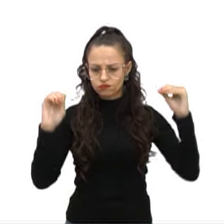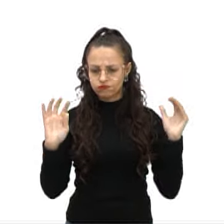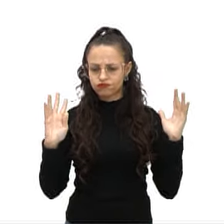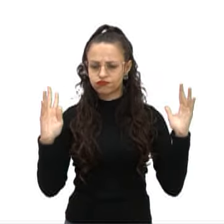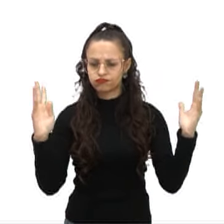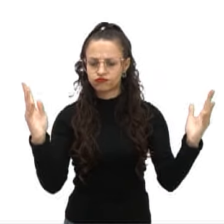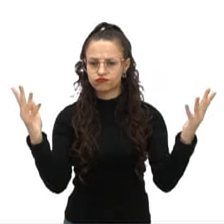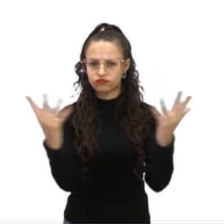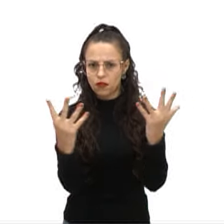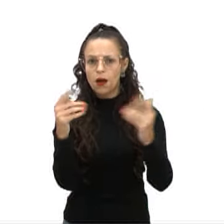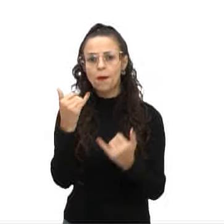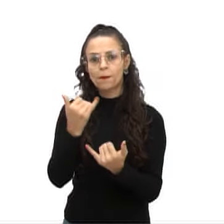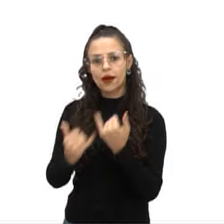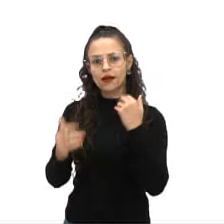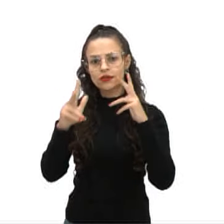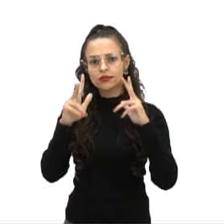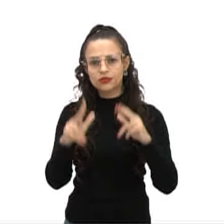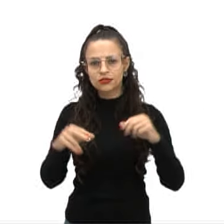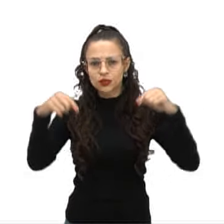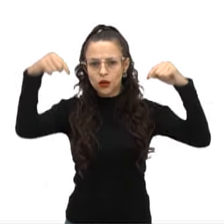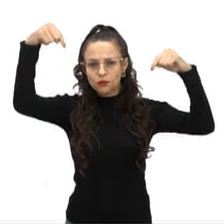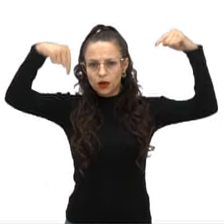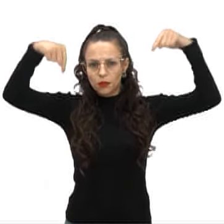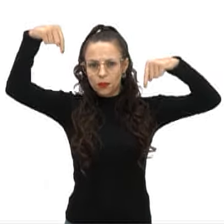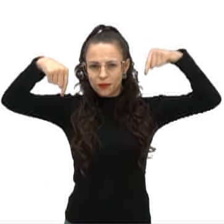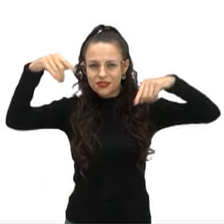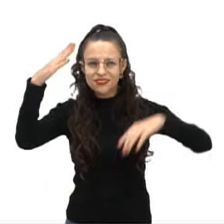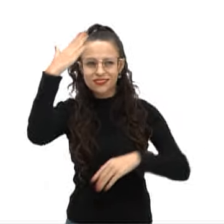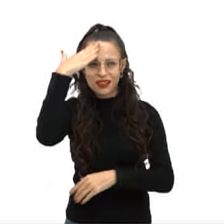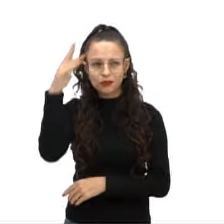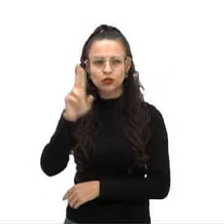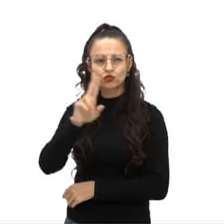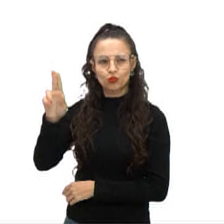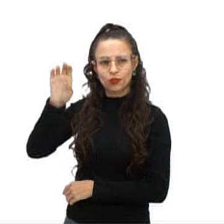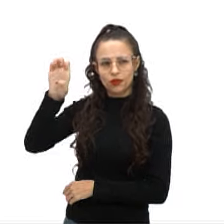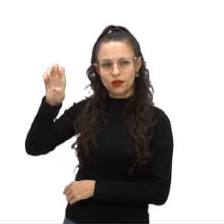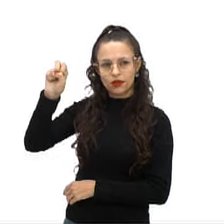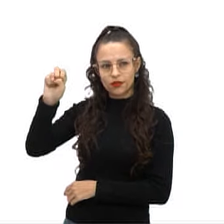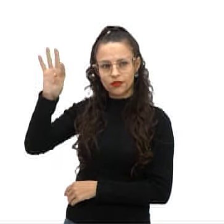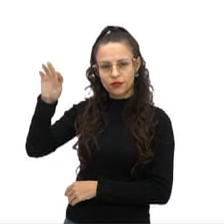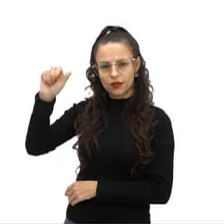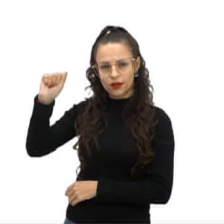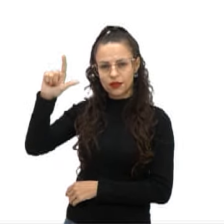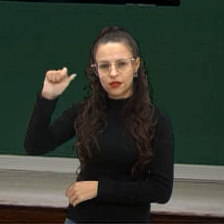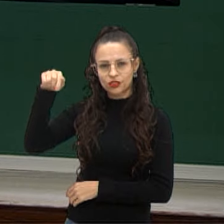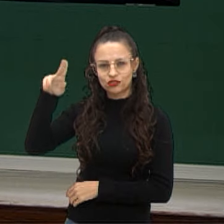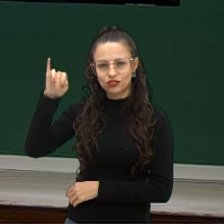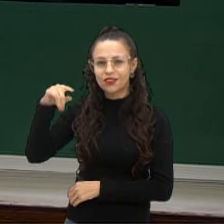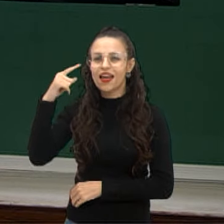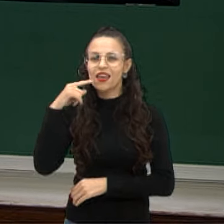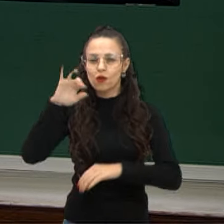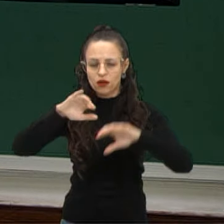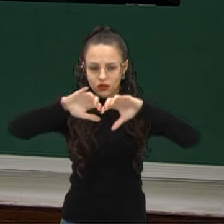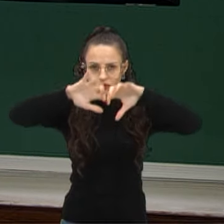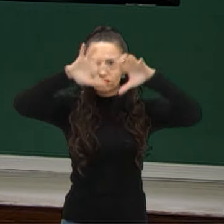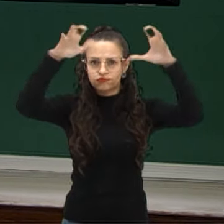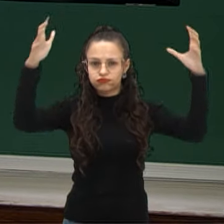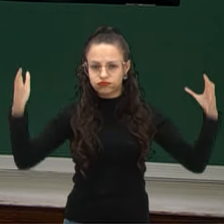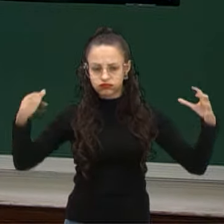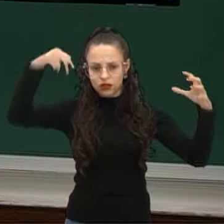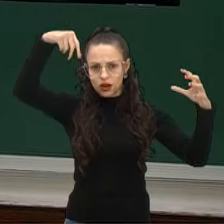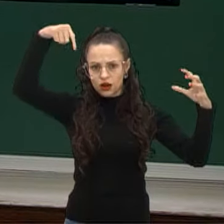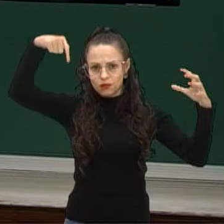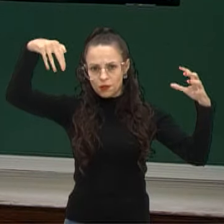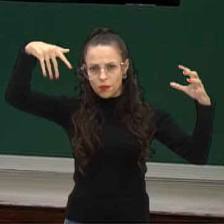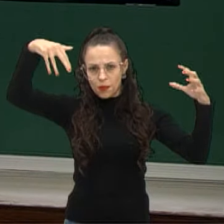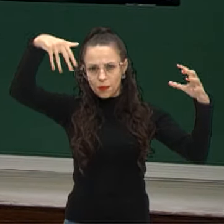que parecem lembrar estalactites penduradas. Sabe o que é estalactites, pessoal? Aquilo que você tem nas cavernas que formam com